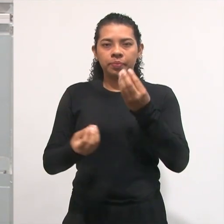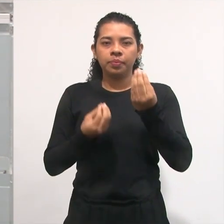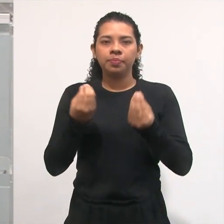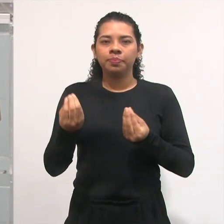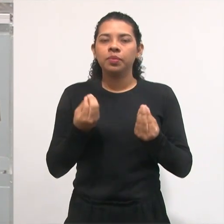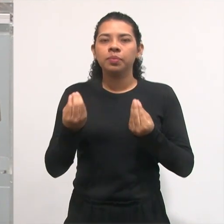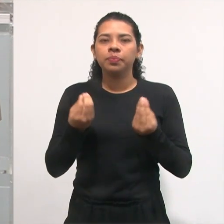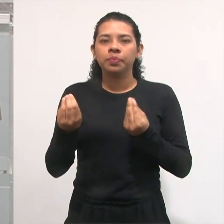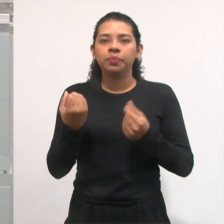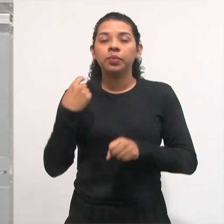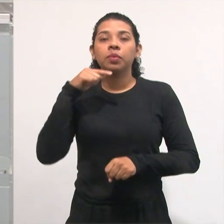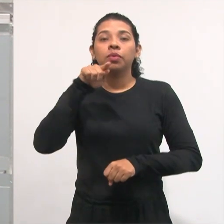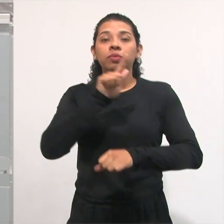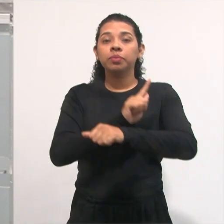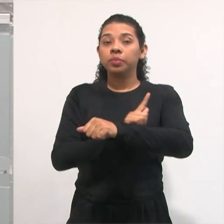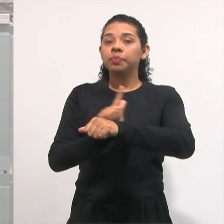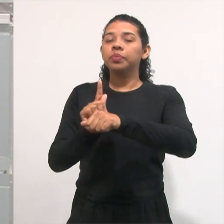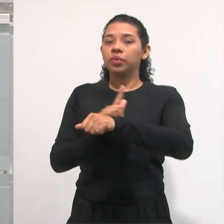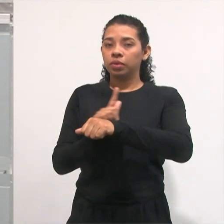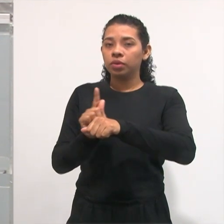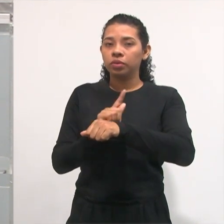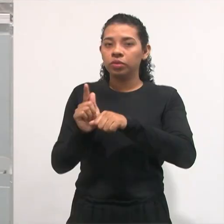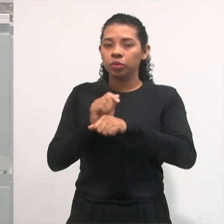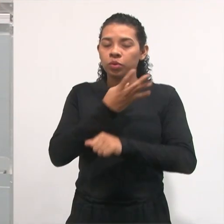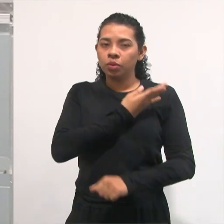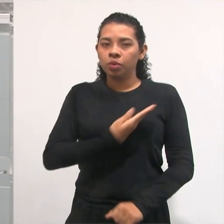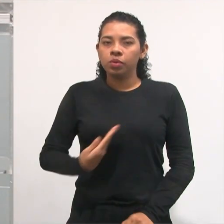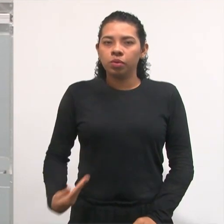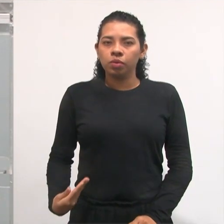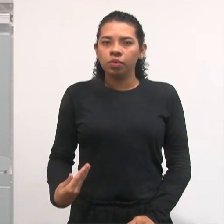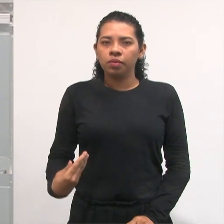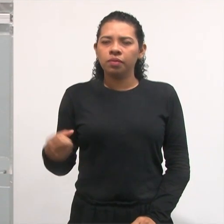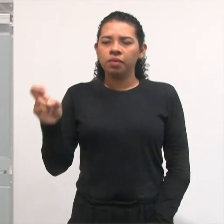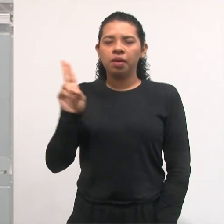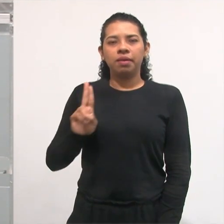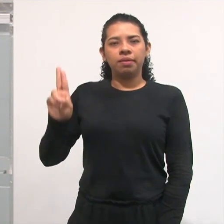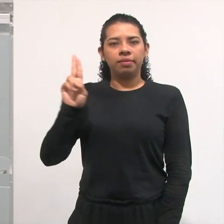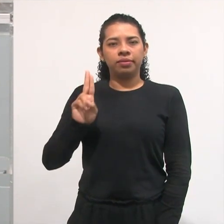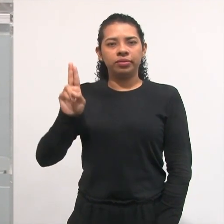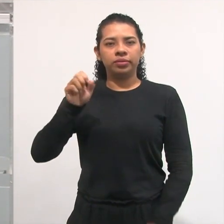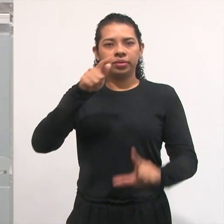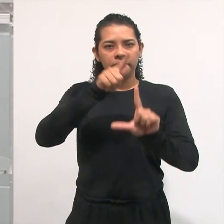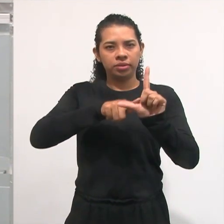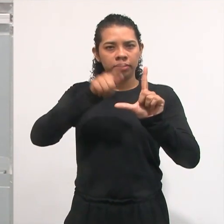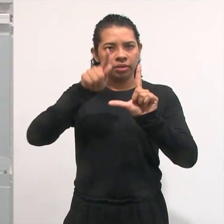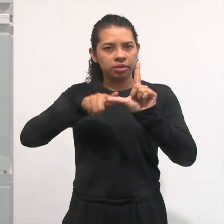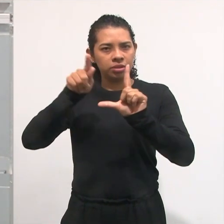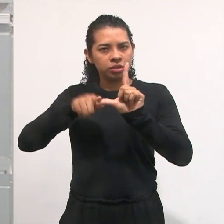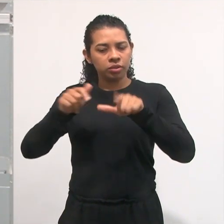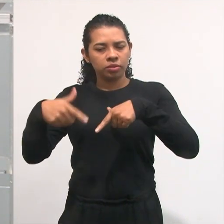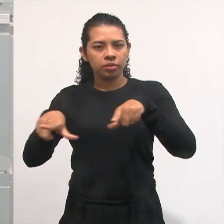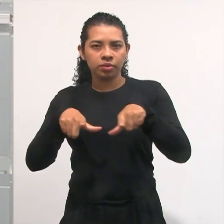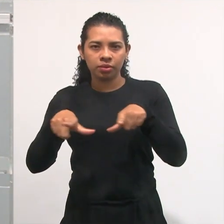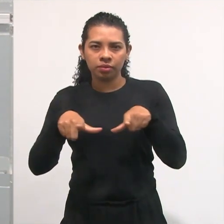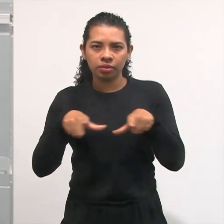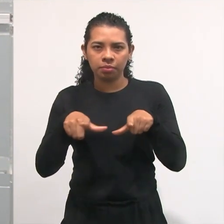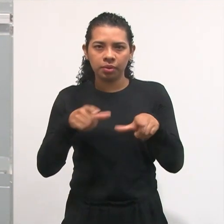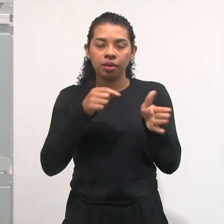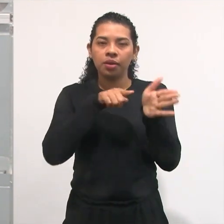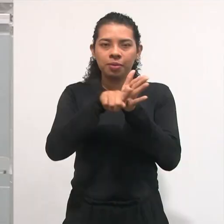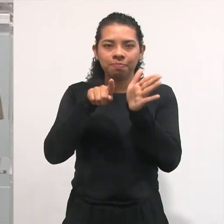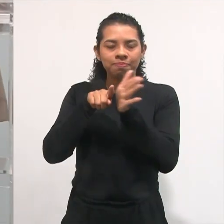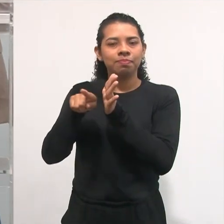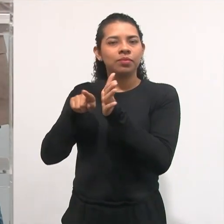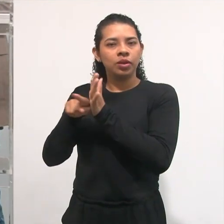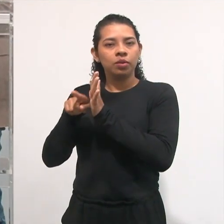Como que você, gestor público, vai utilizar a estatística no dia a dia da sua função? Para que serve? Essa pergunta